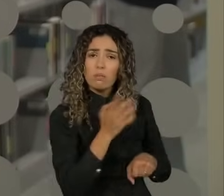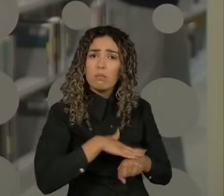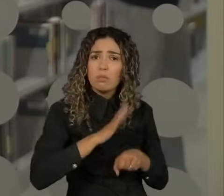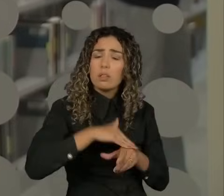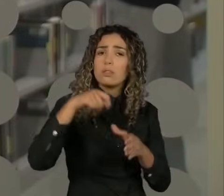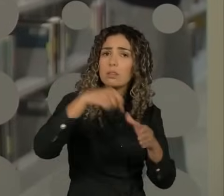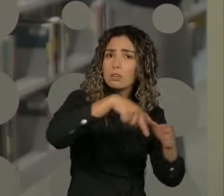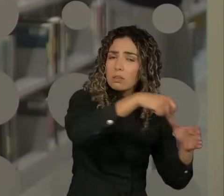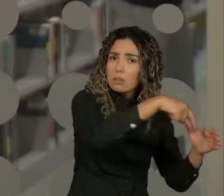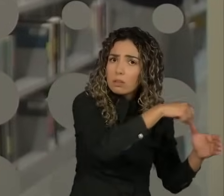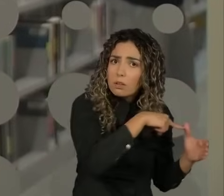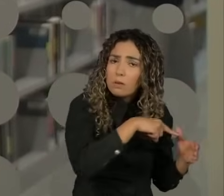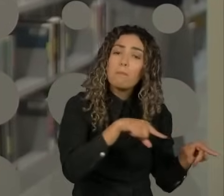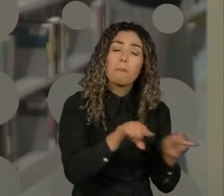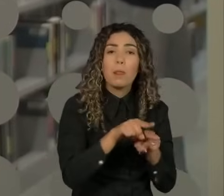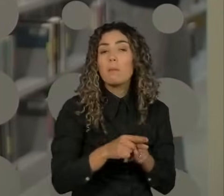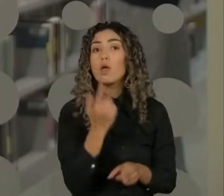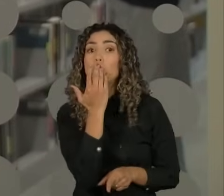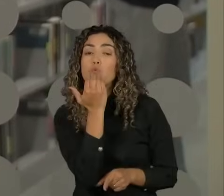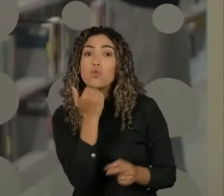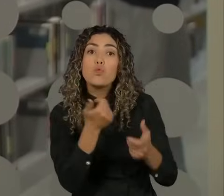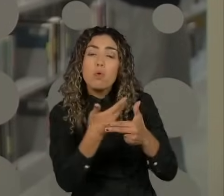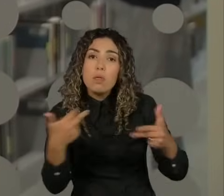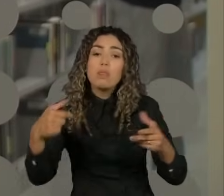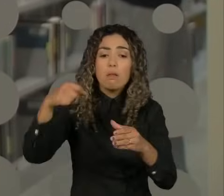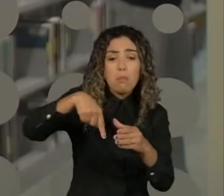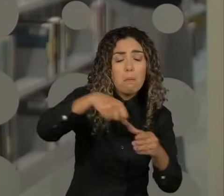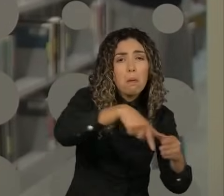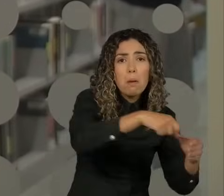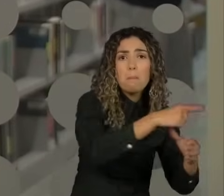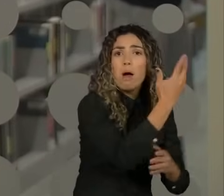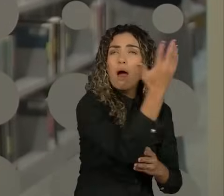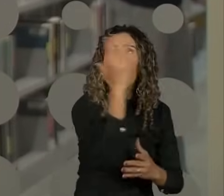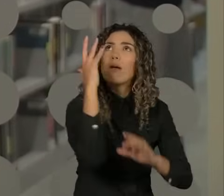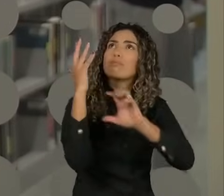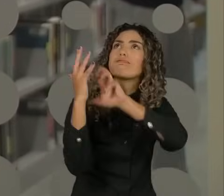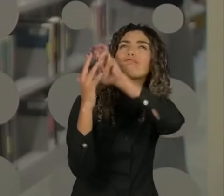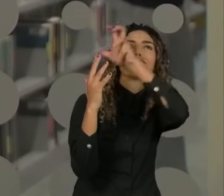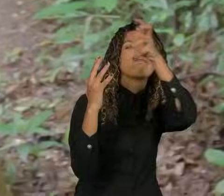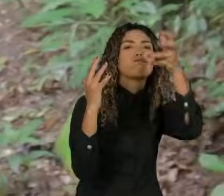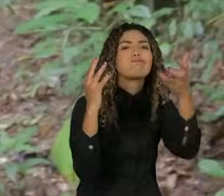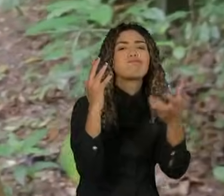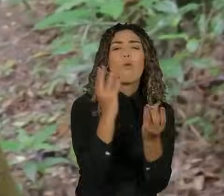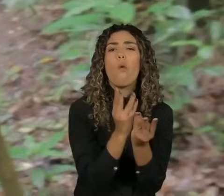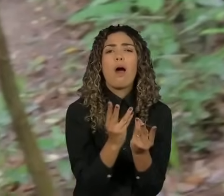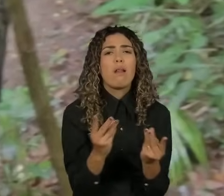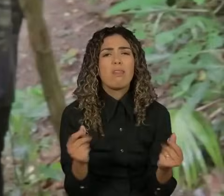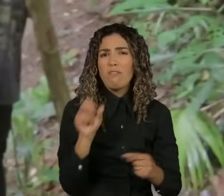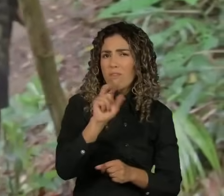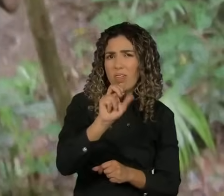agrofloresta, né, que planta comida de qualidade, sem agrotóxicos, o nosso café.